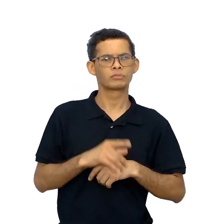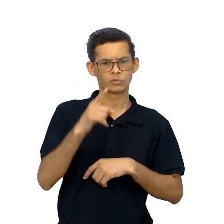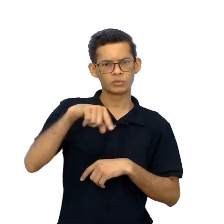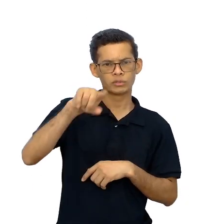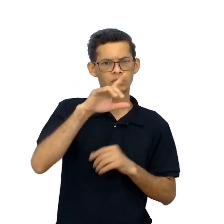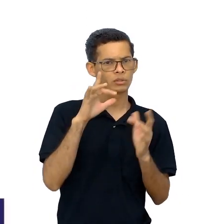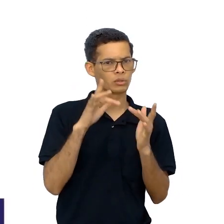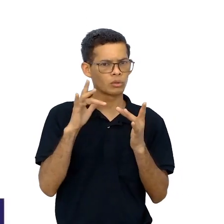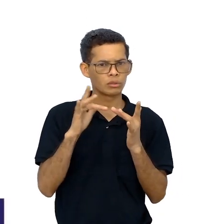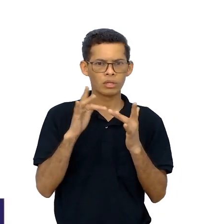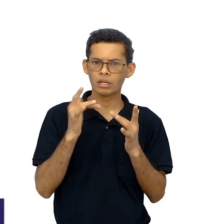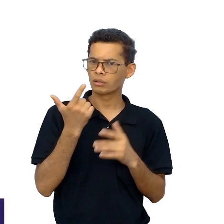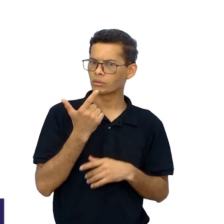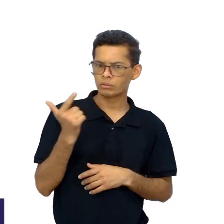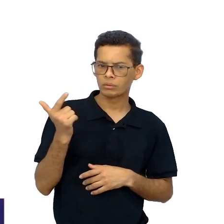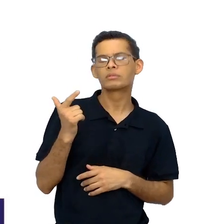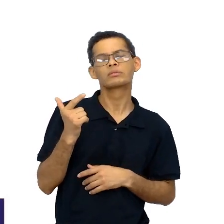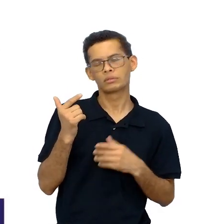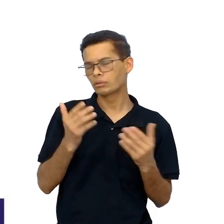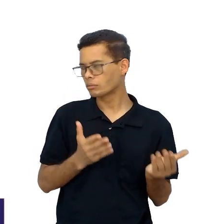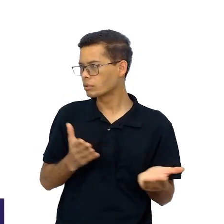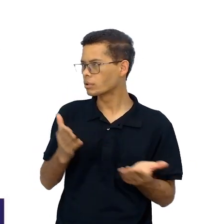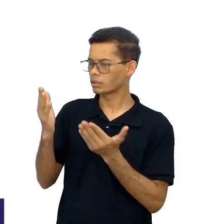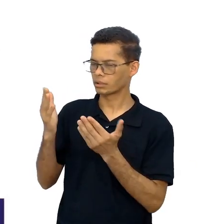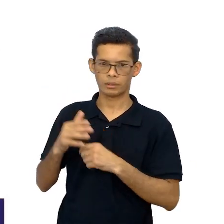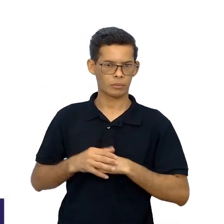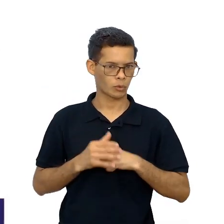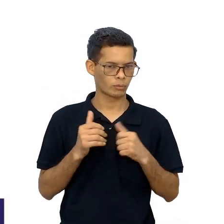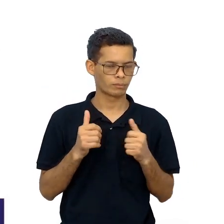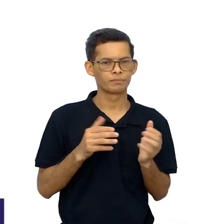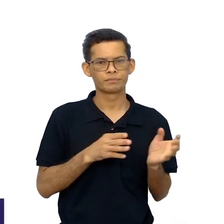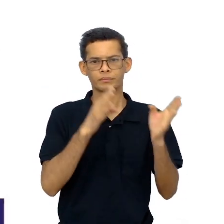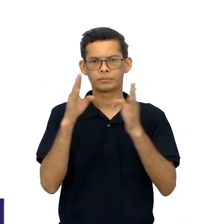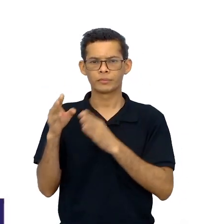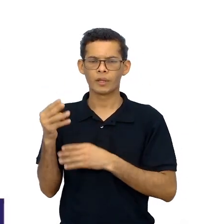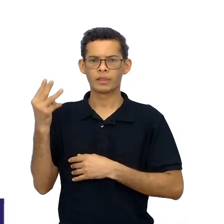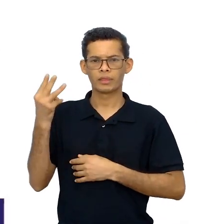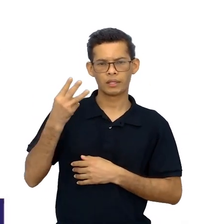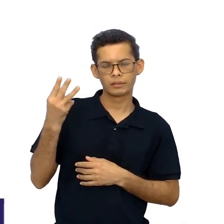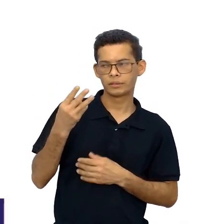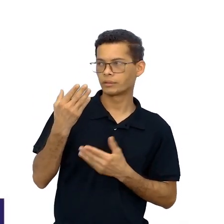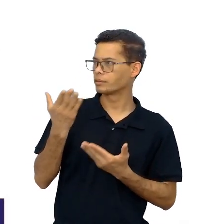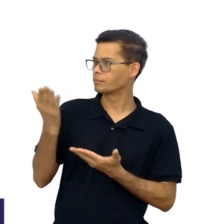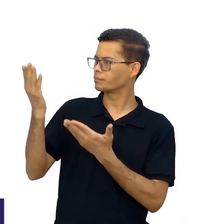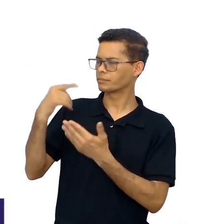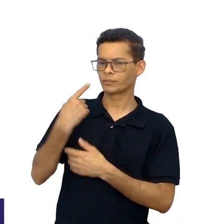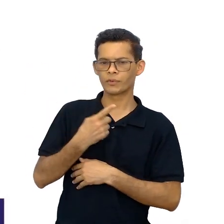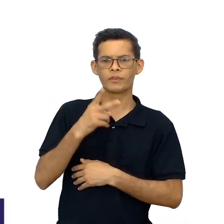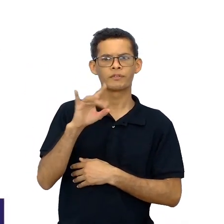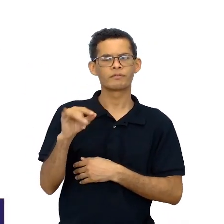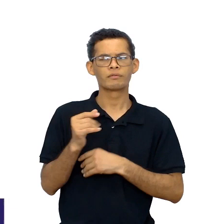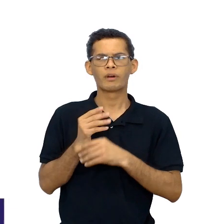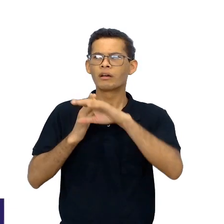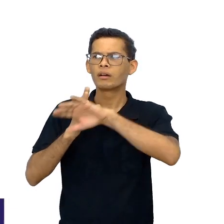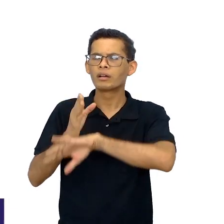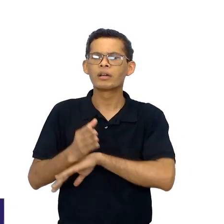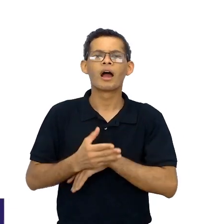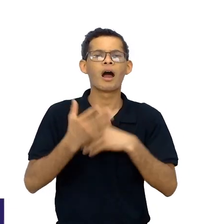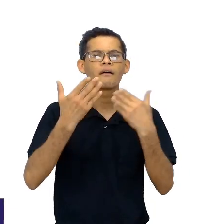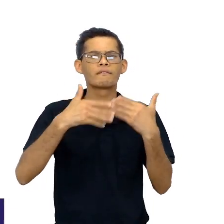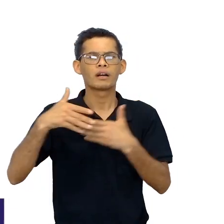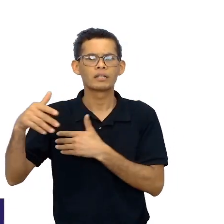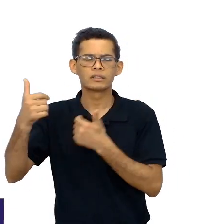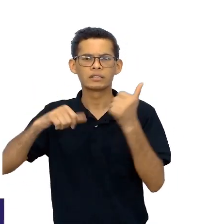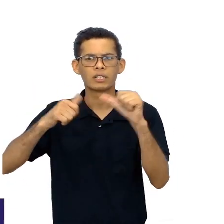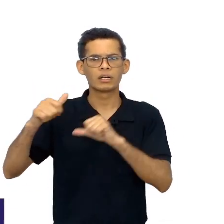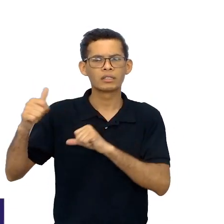com a plataforma do CAED. Terceiro, nós vamos analisar alguns itens dessas avaliações do CAED,